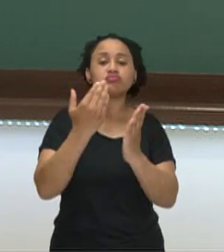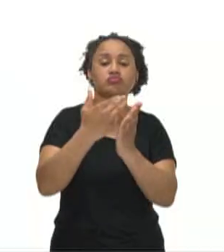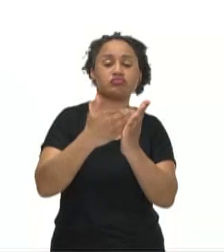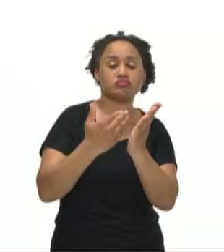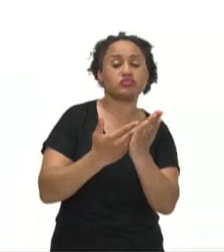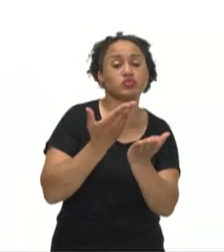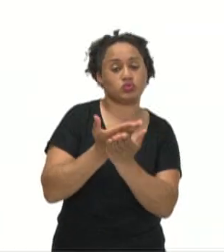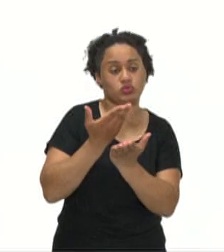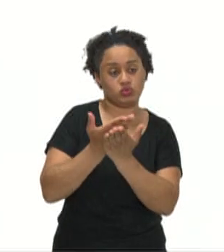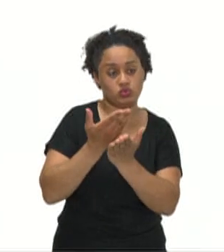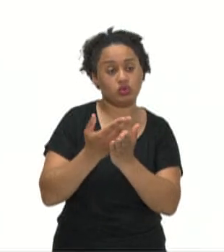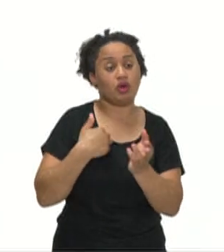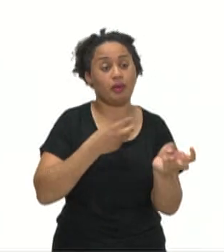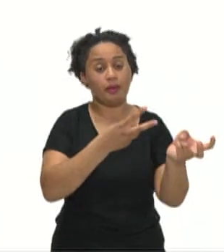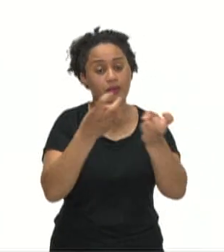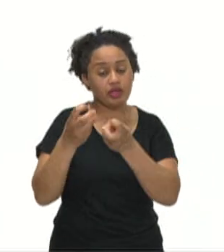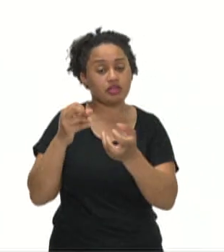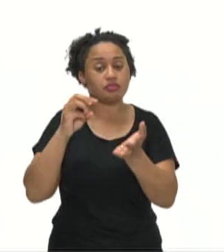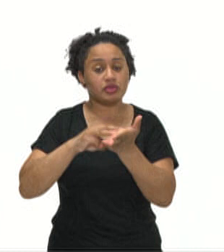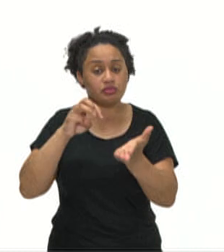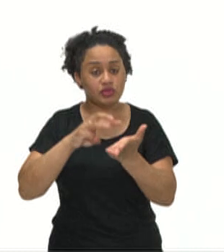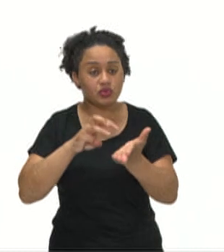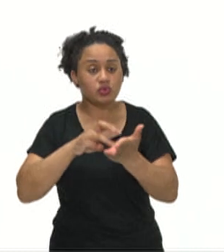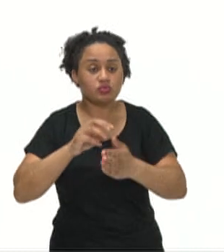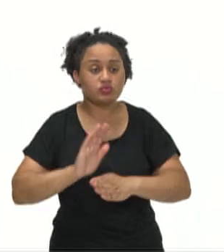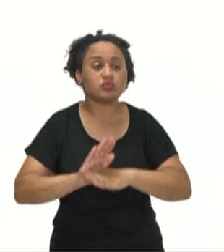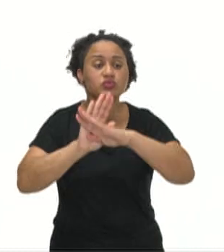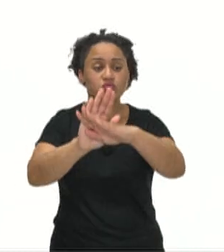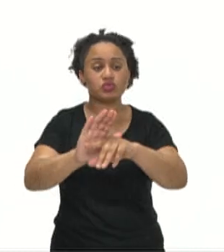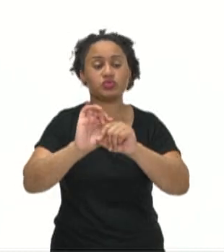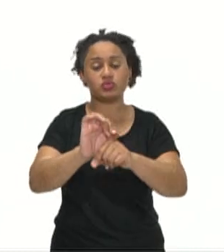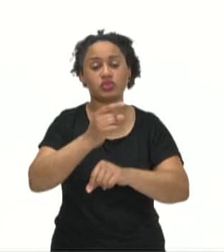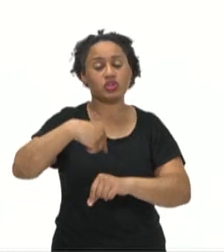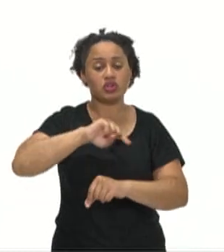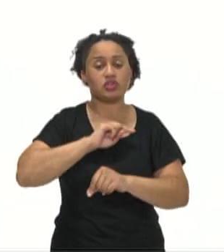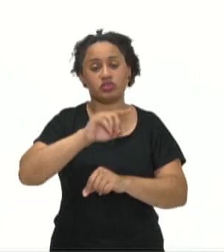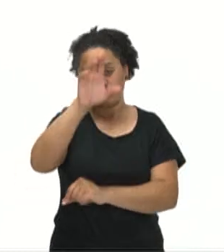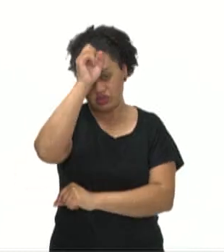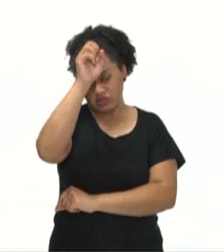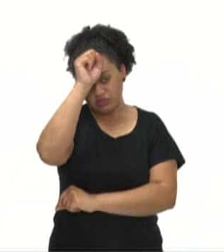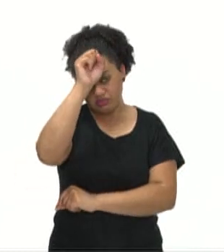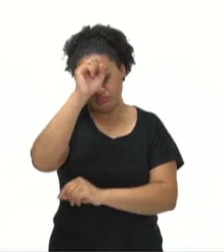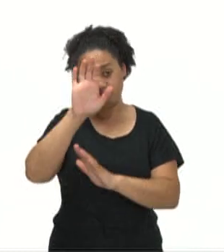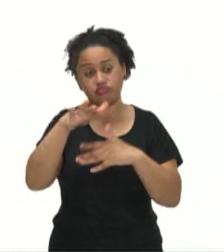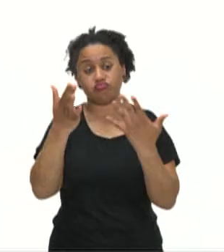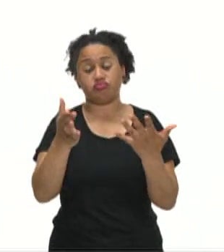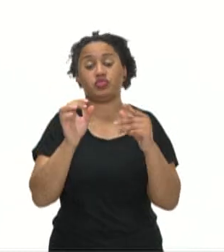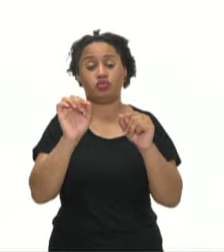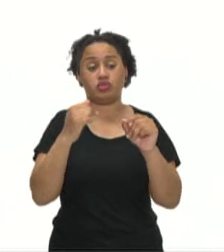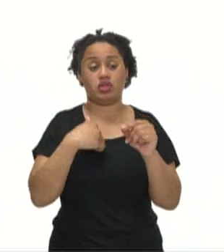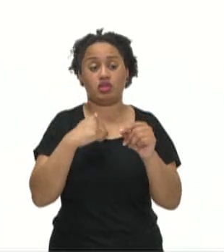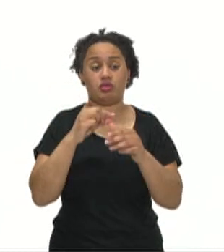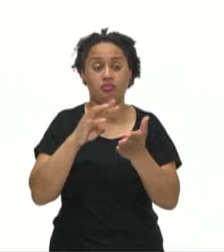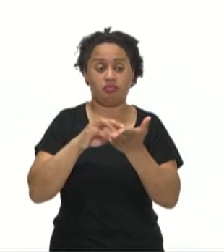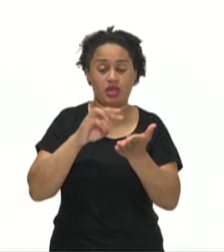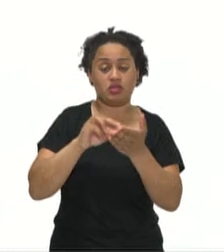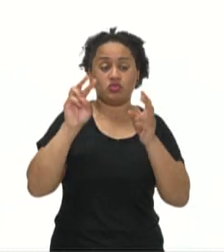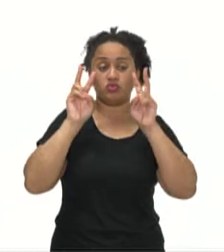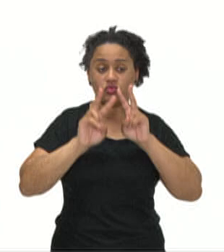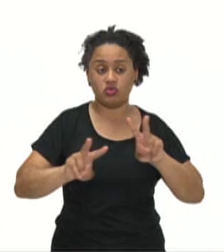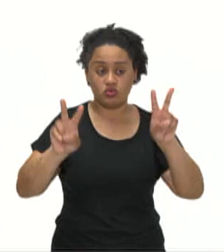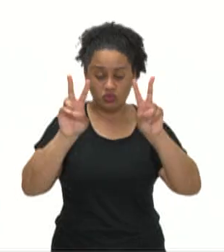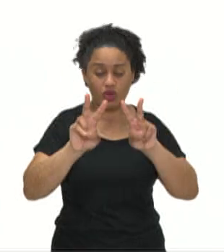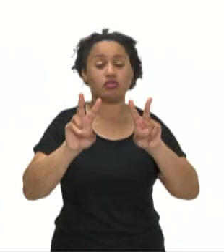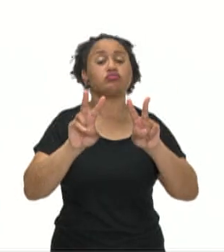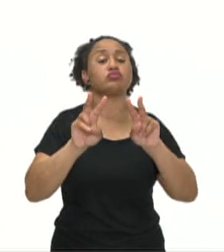né? E identificar essas metodologias que contribuem com a nossa aprendizagem. Então aqui, ó, o método visual,